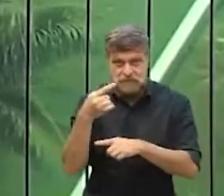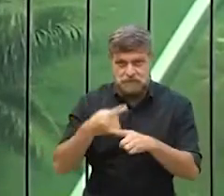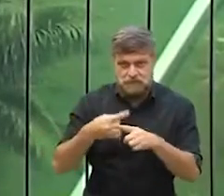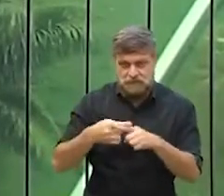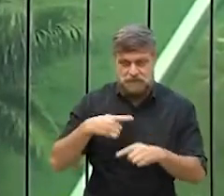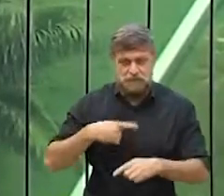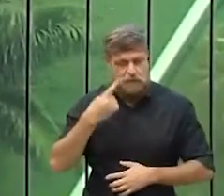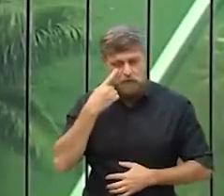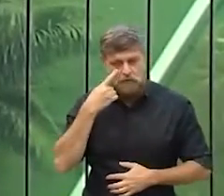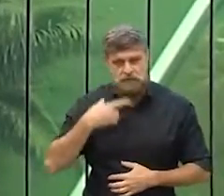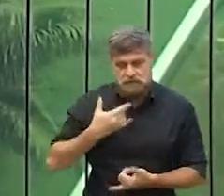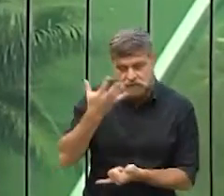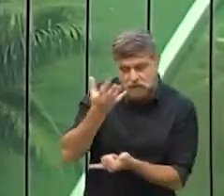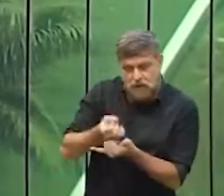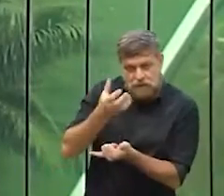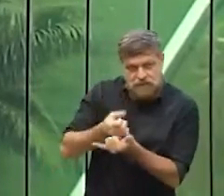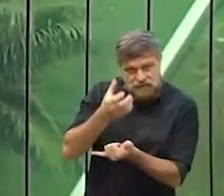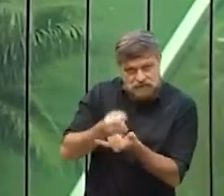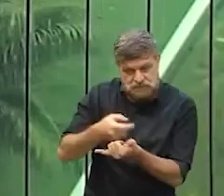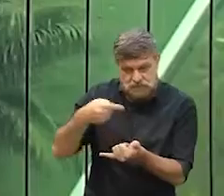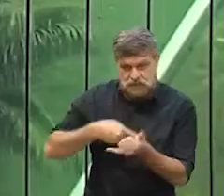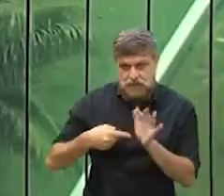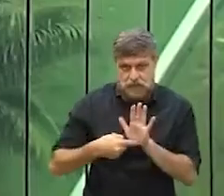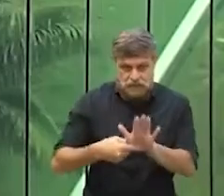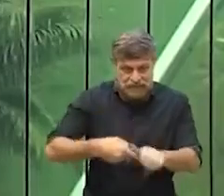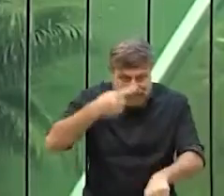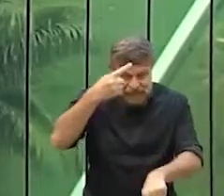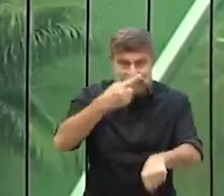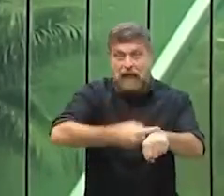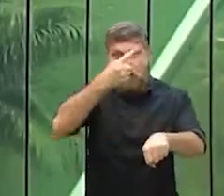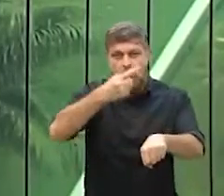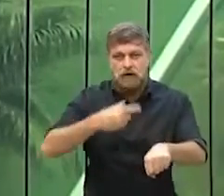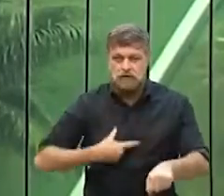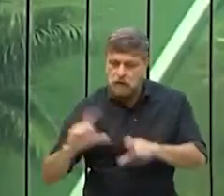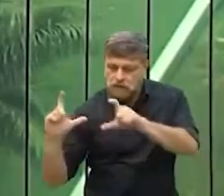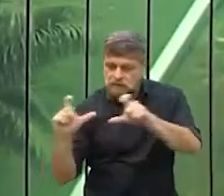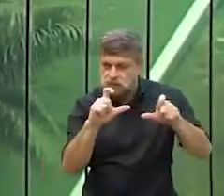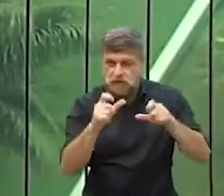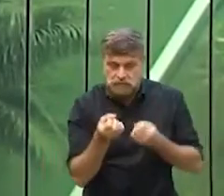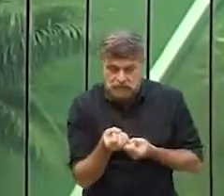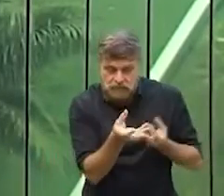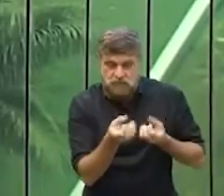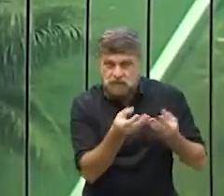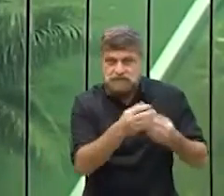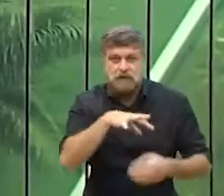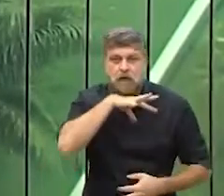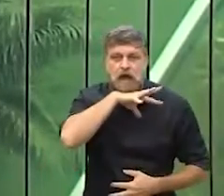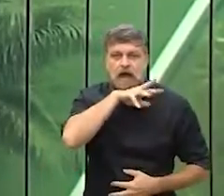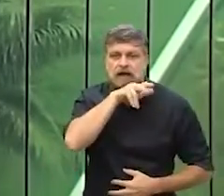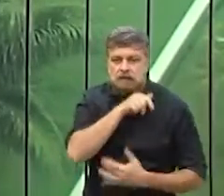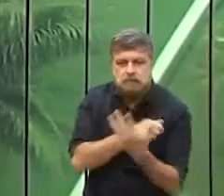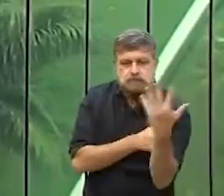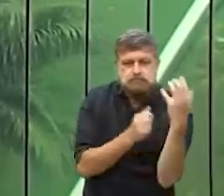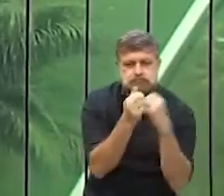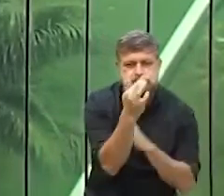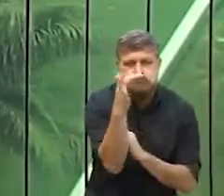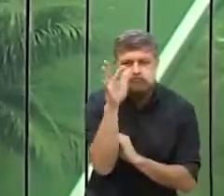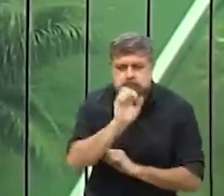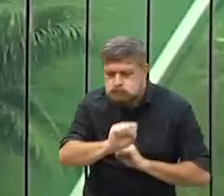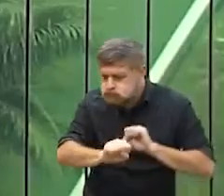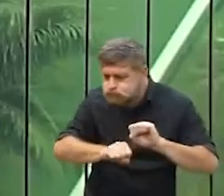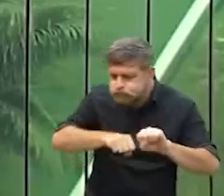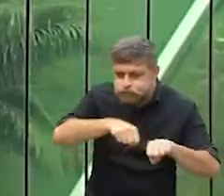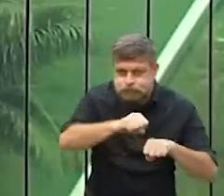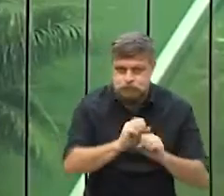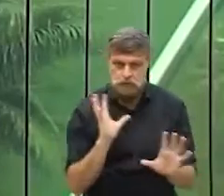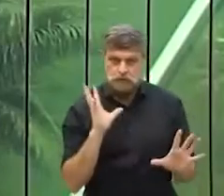dele. Sabe por quê? Olha só, um aplicativo que registra em tempo real fotos e informações de animais silvestres e